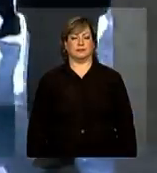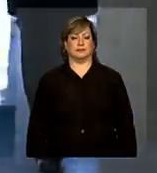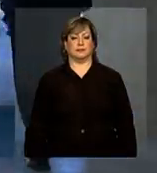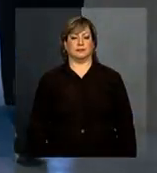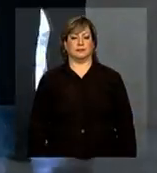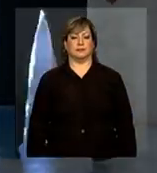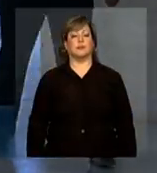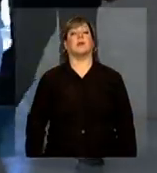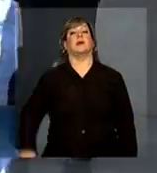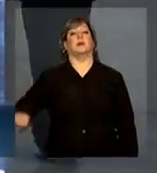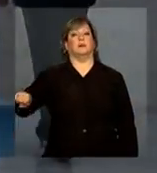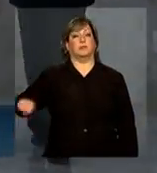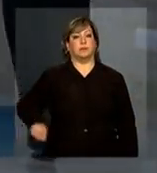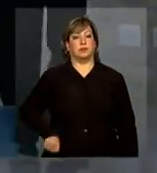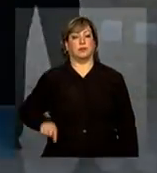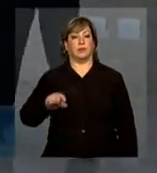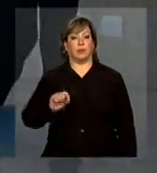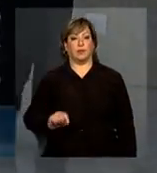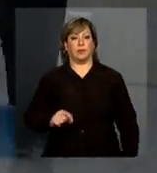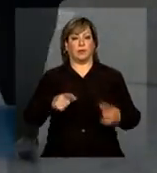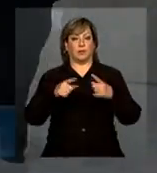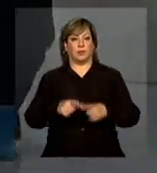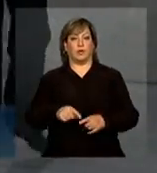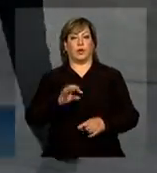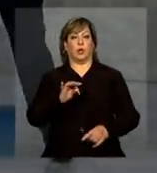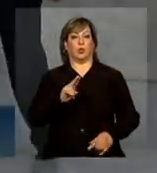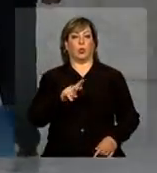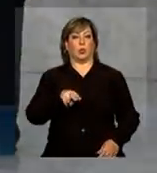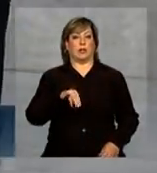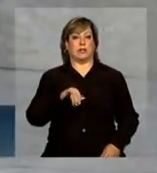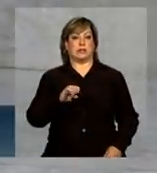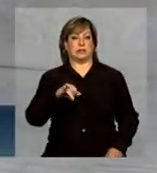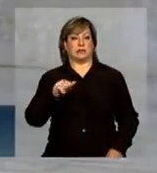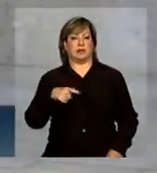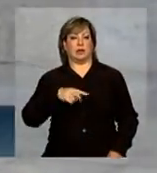O embaixador da República da Tunísia, Sabri Bastoubji.